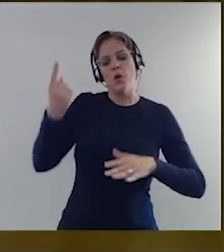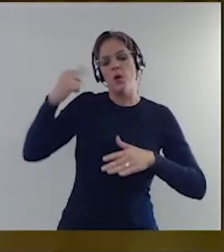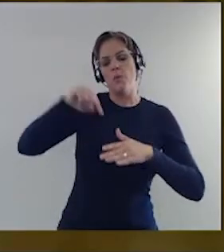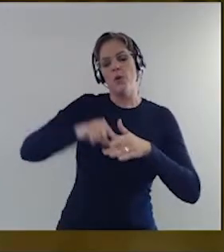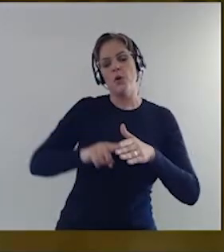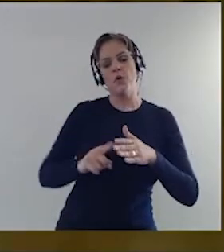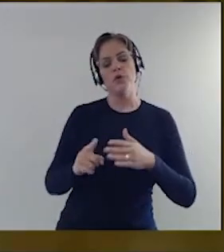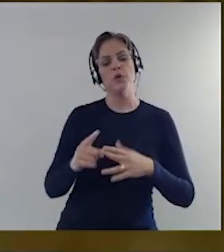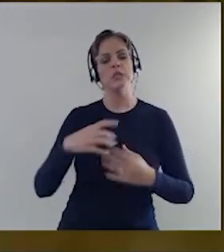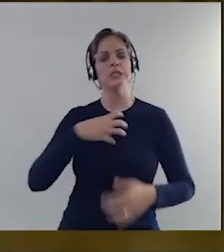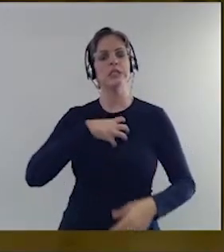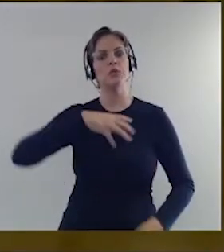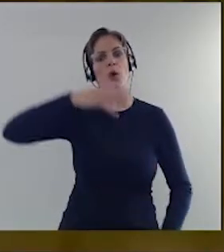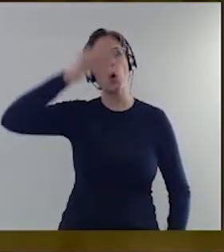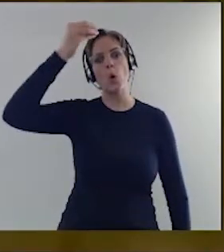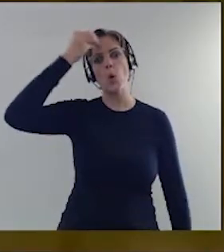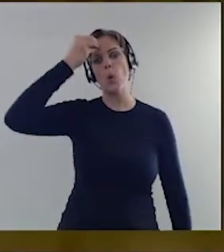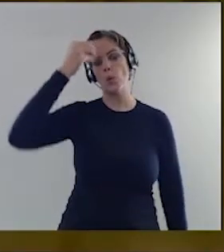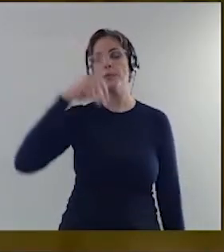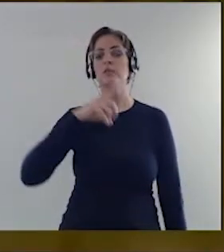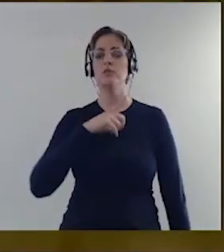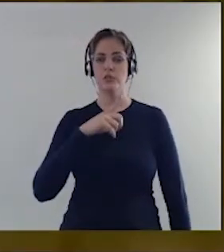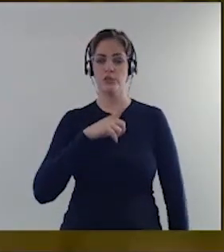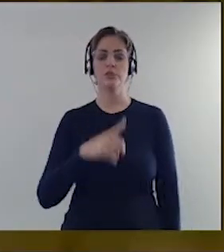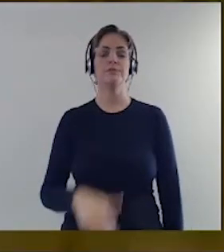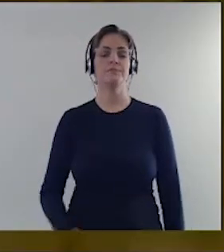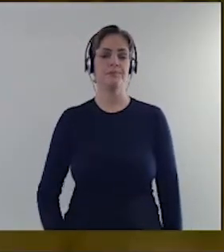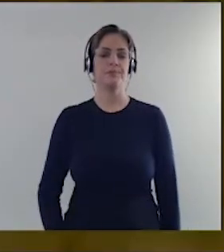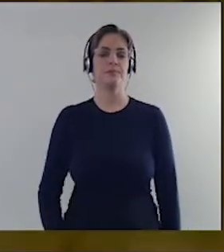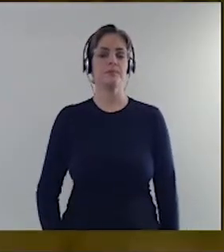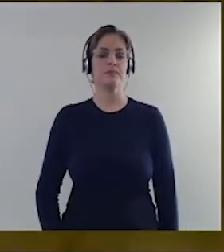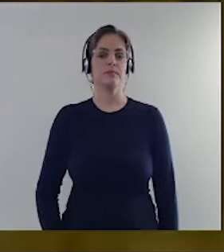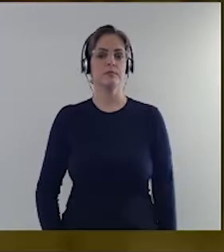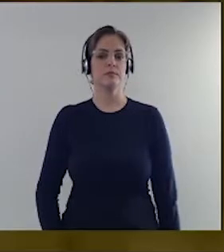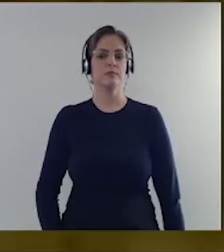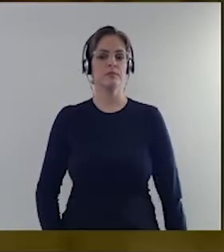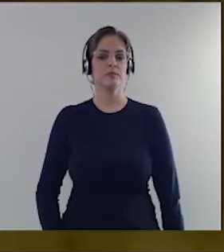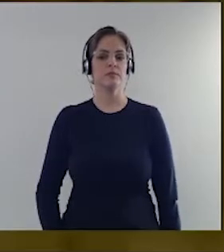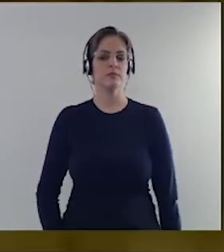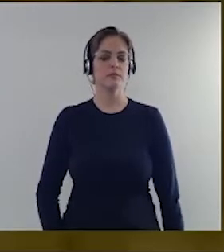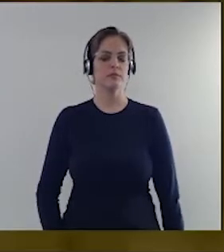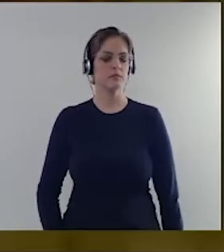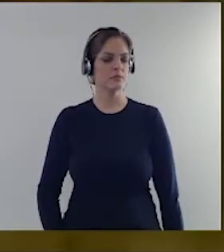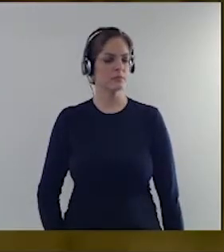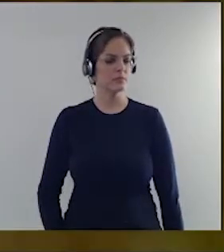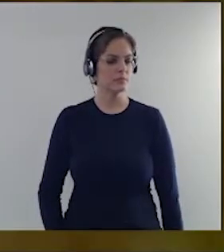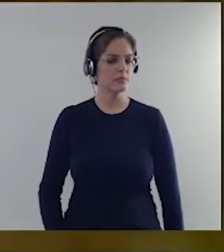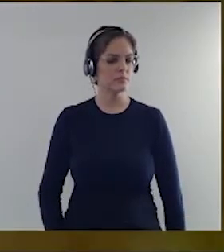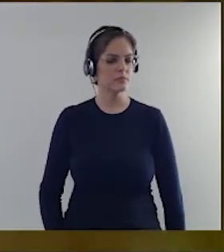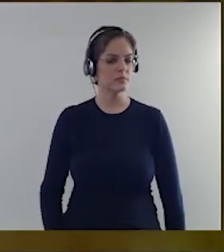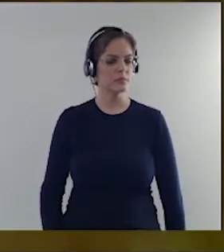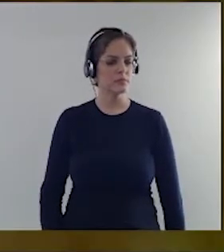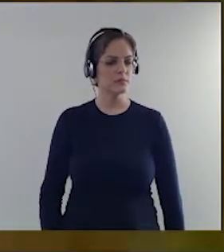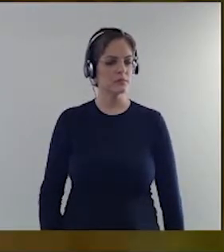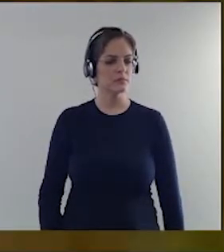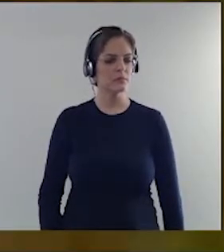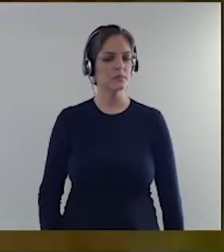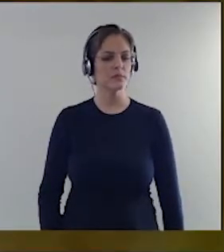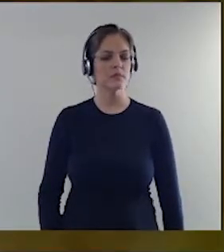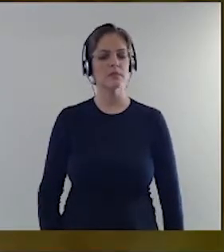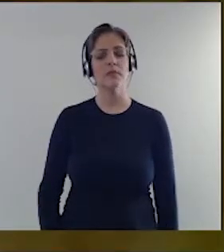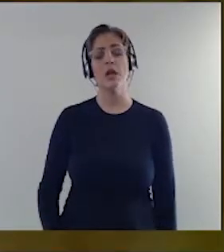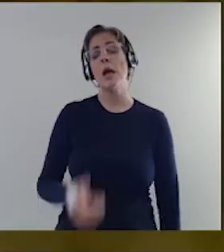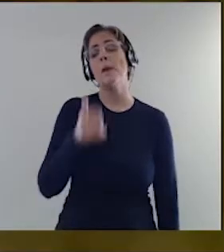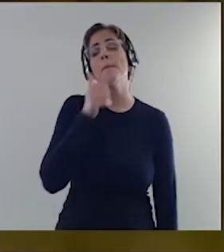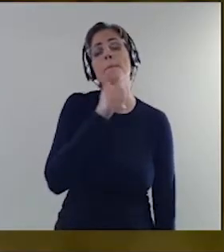complexo sentimento de culpa. Há, inclusive, tá popular que muito por isso. Ser mãe